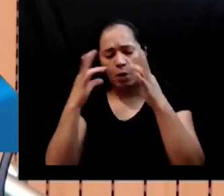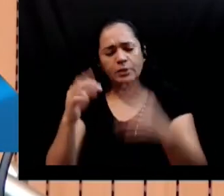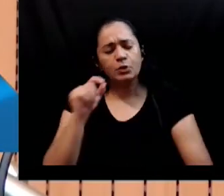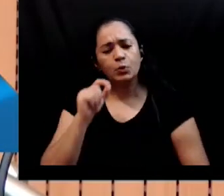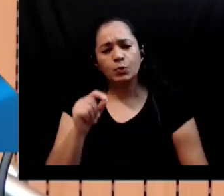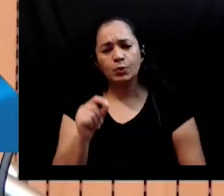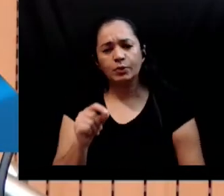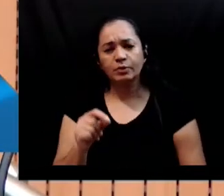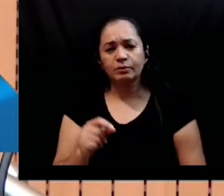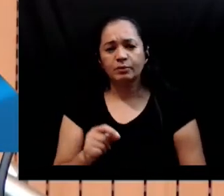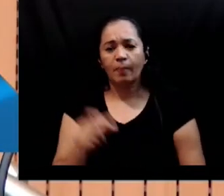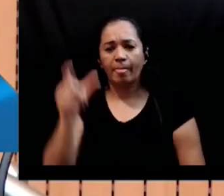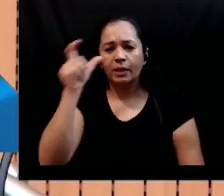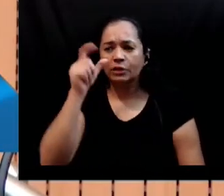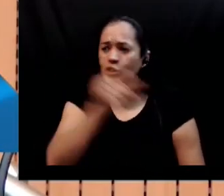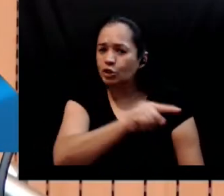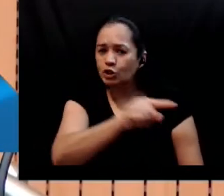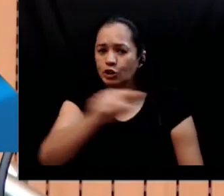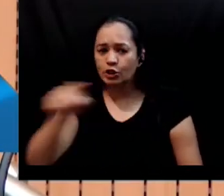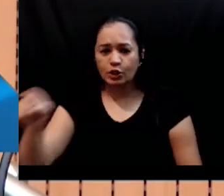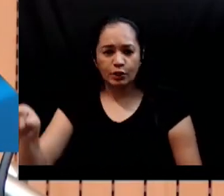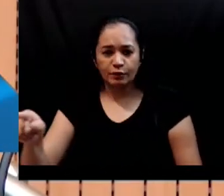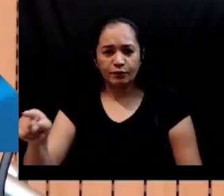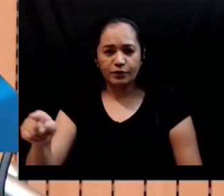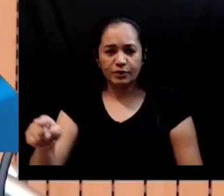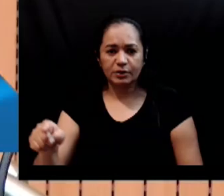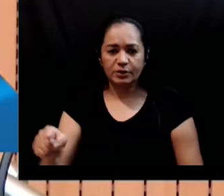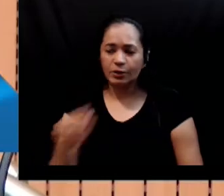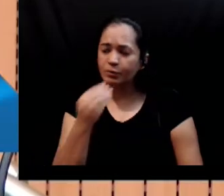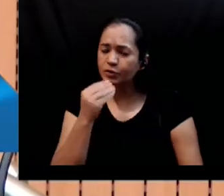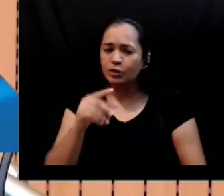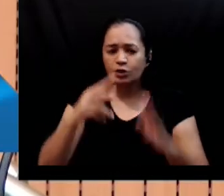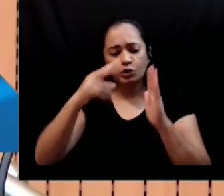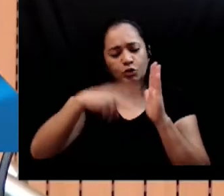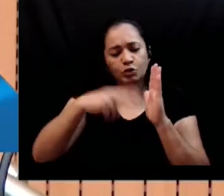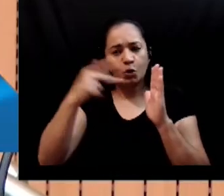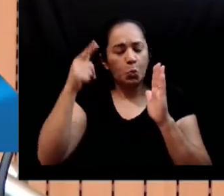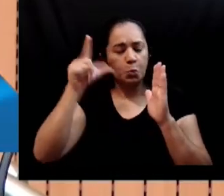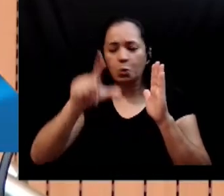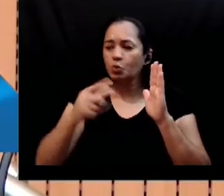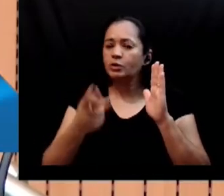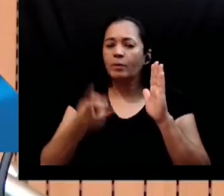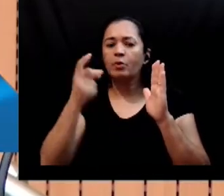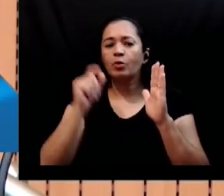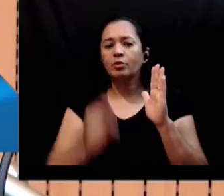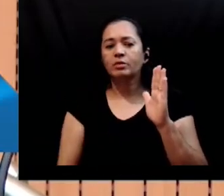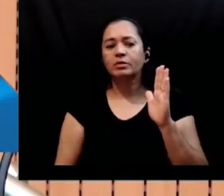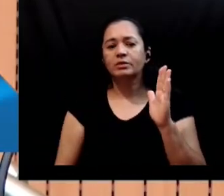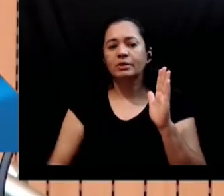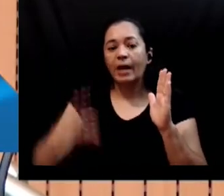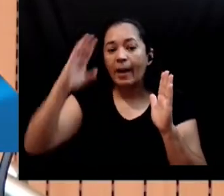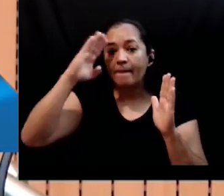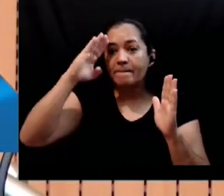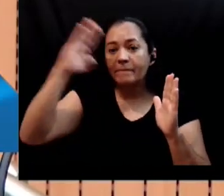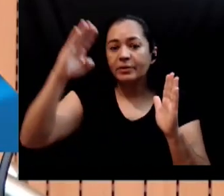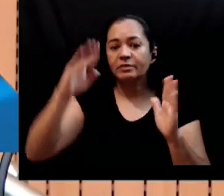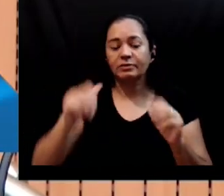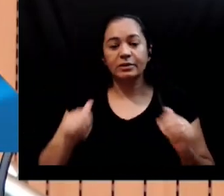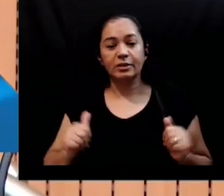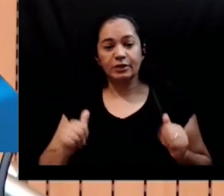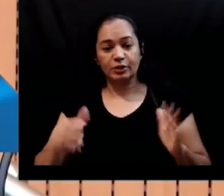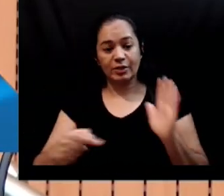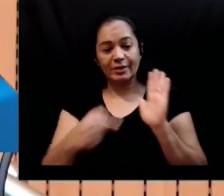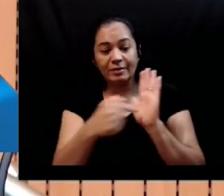vocês acho que tiveram a oportunidade de ler ou não conseguiram observar, são as prioridades nas ações que estão aqui na